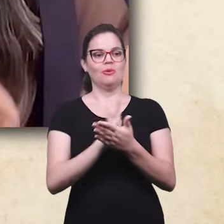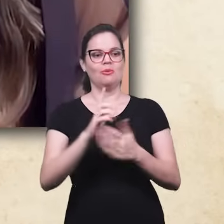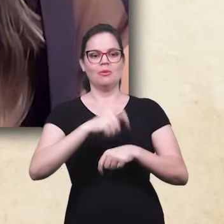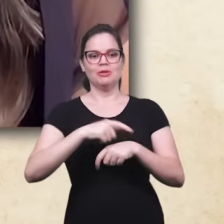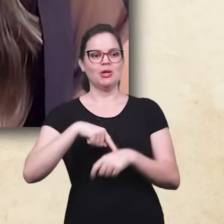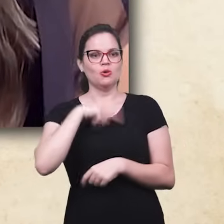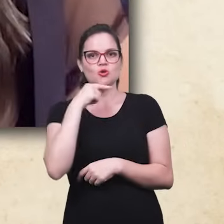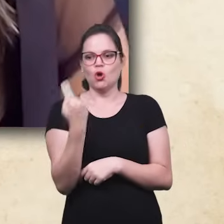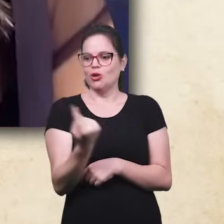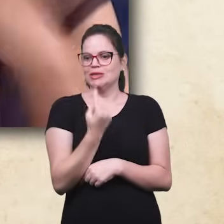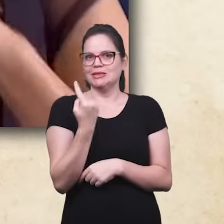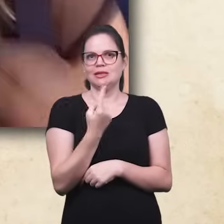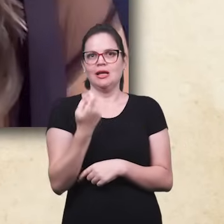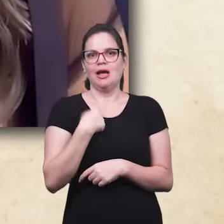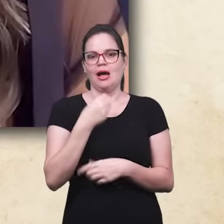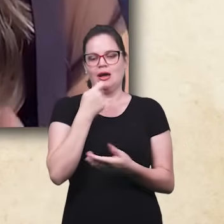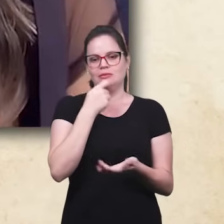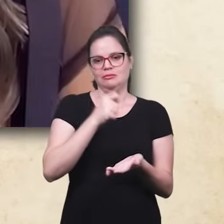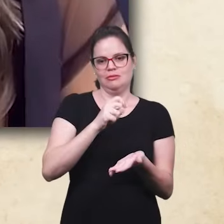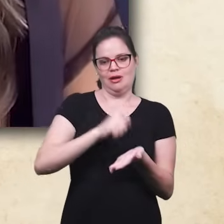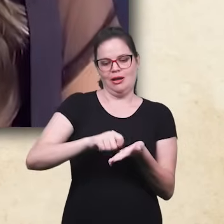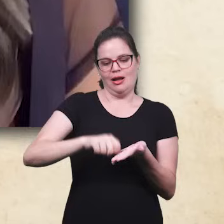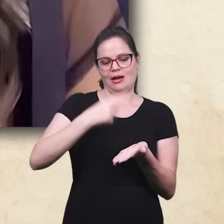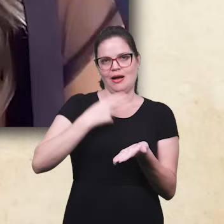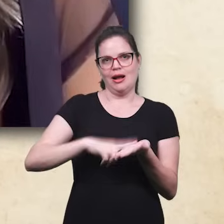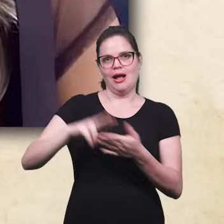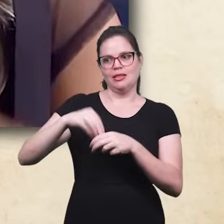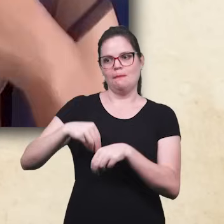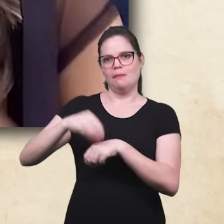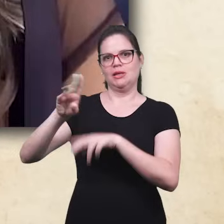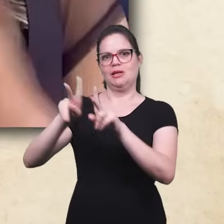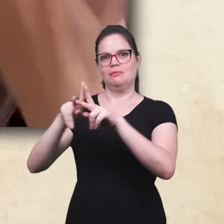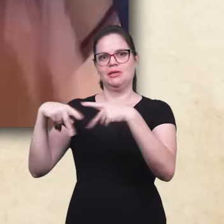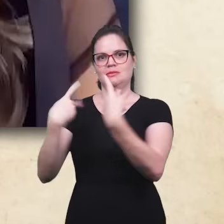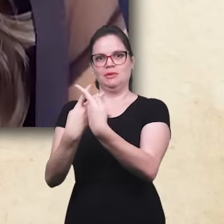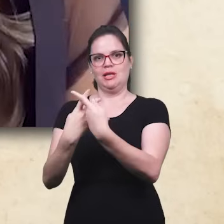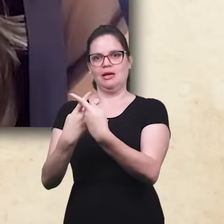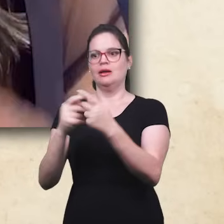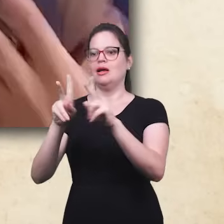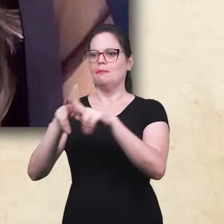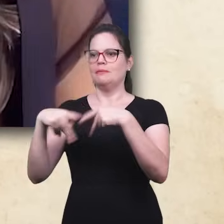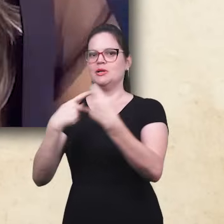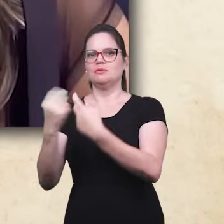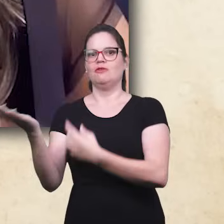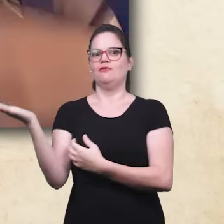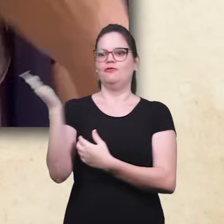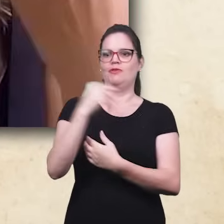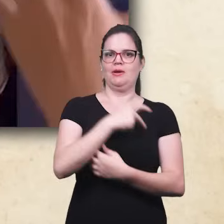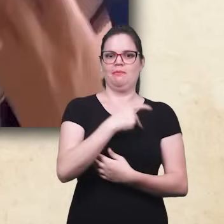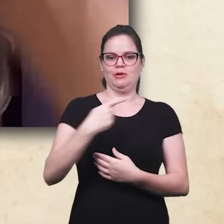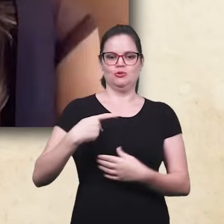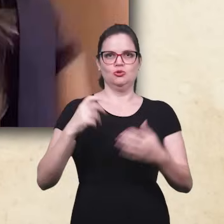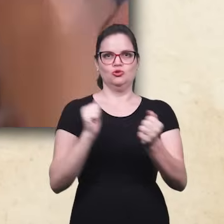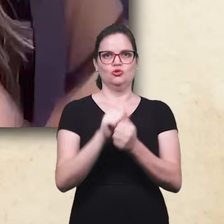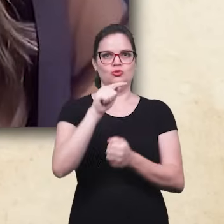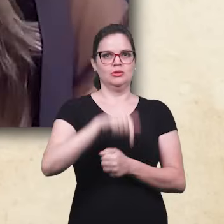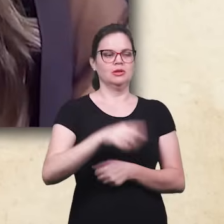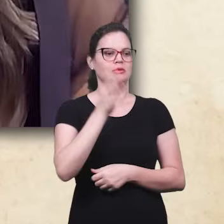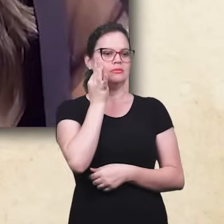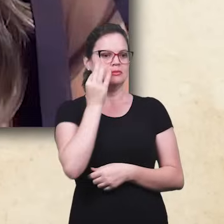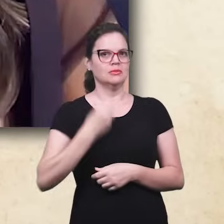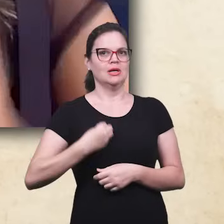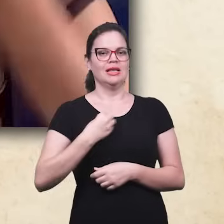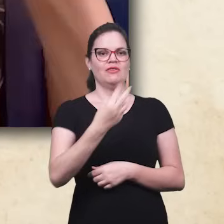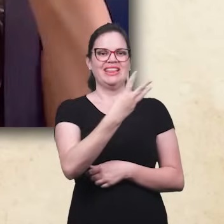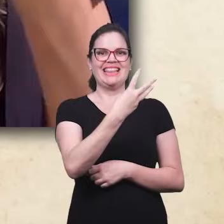fazer sozinha mais. Eu escrevi uma carta para o presbitério, e o presbitério enviou alguns pastores, fizemos seminário para